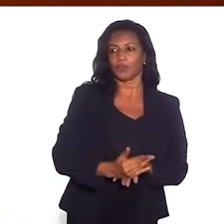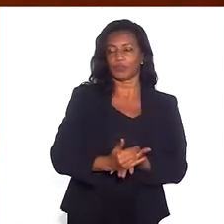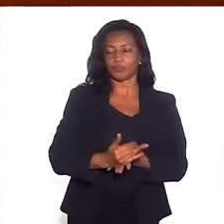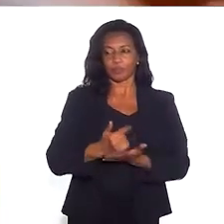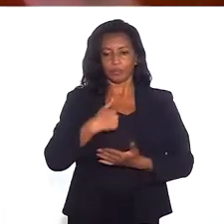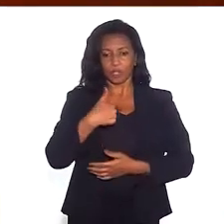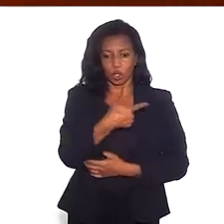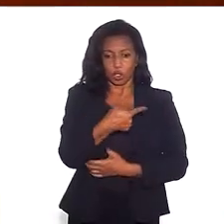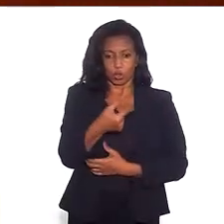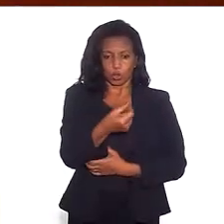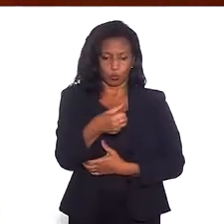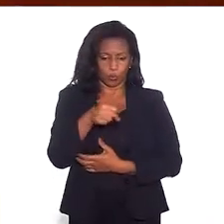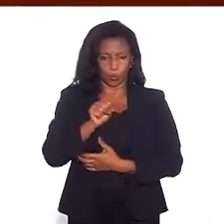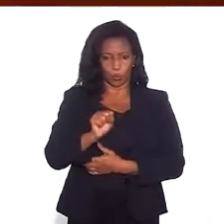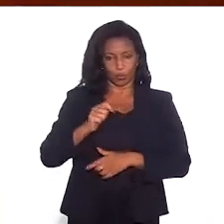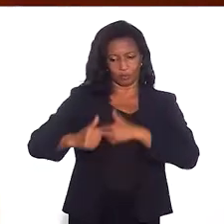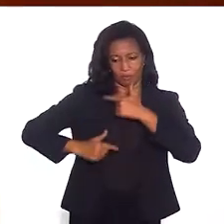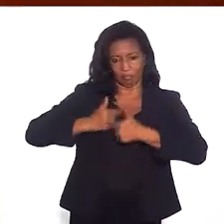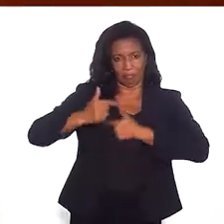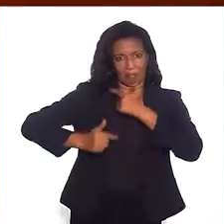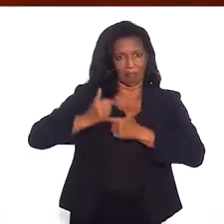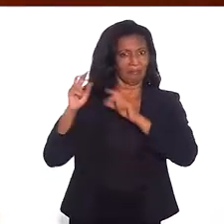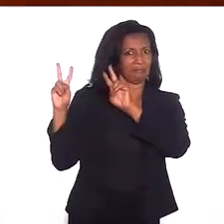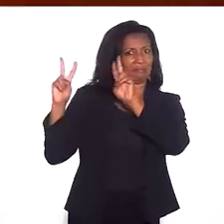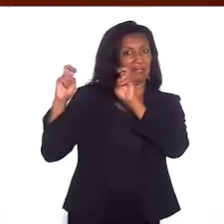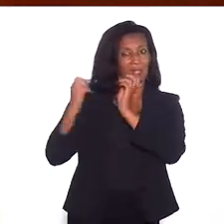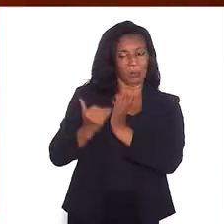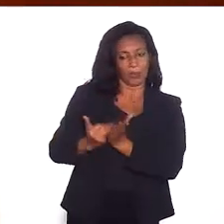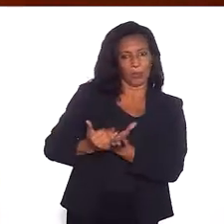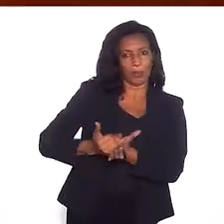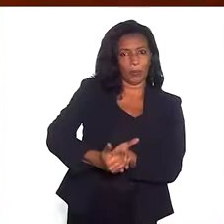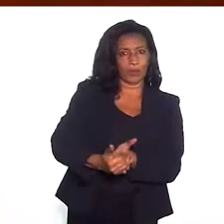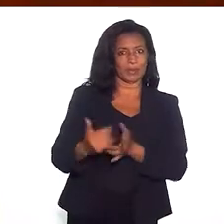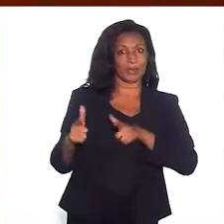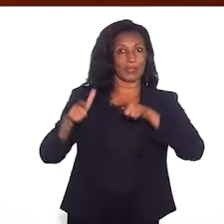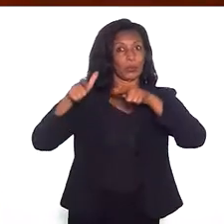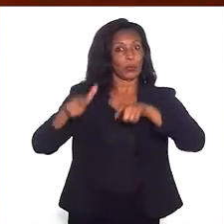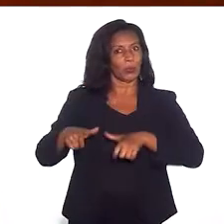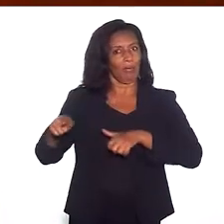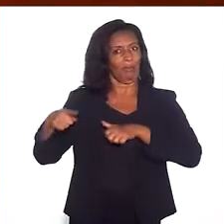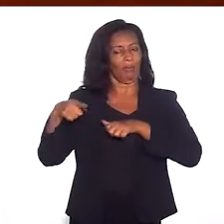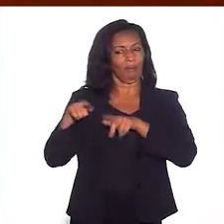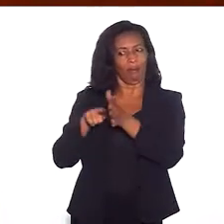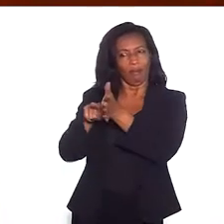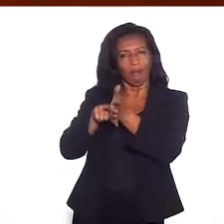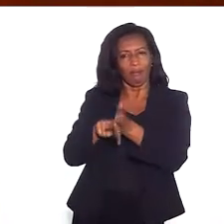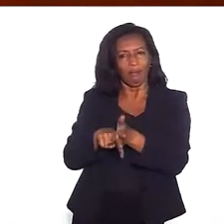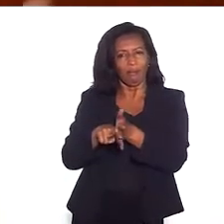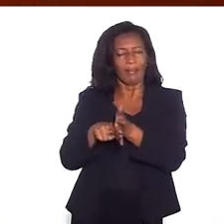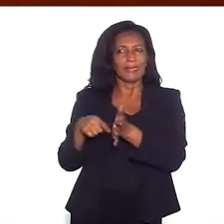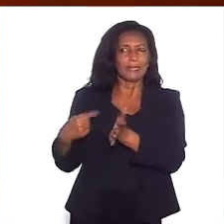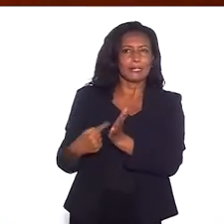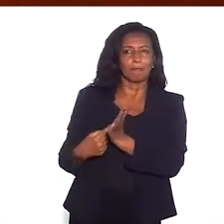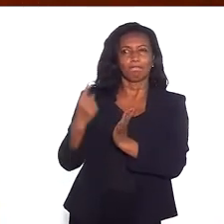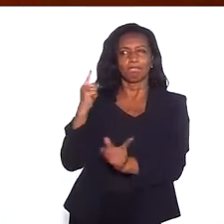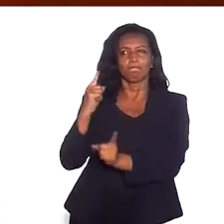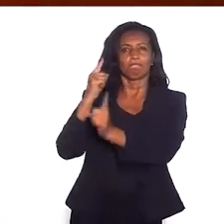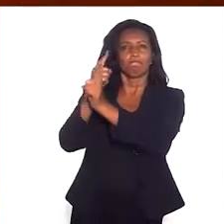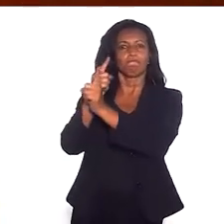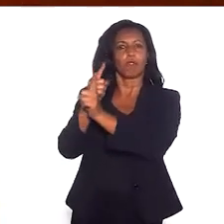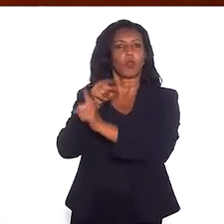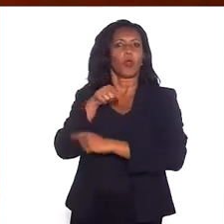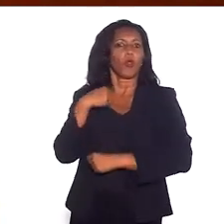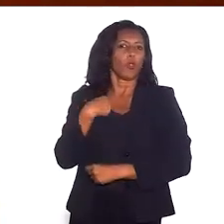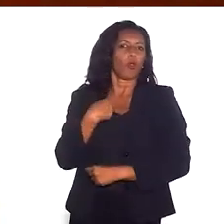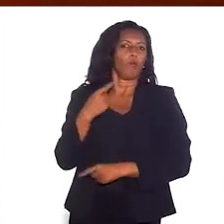ou seja, desde 2008, venho trabalhando com essa temática, e a partir desse lugar da pesquisa, eu passei a me identificar também como